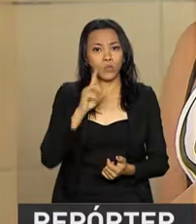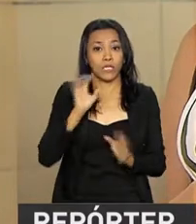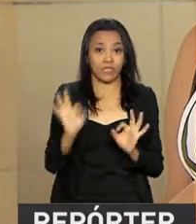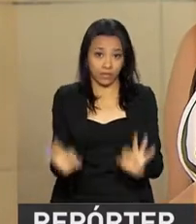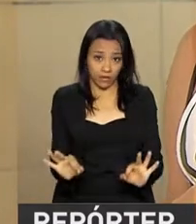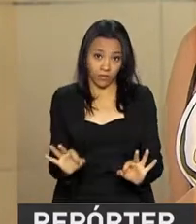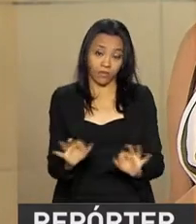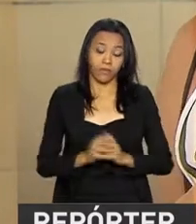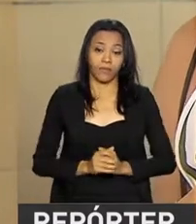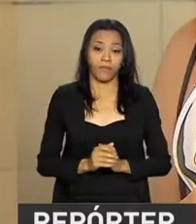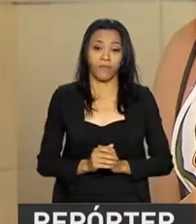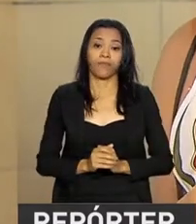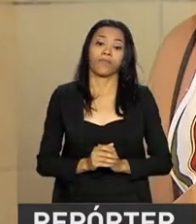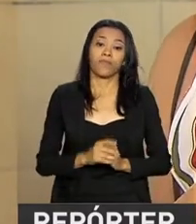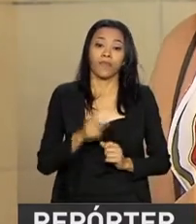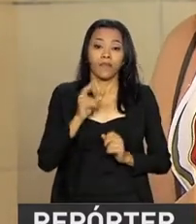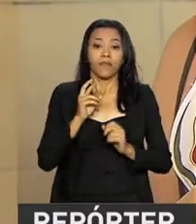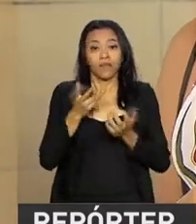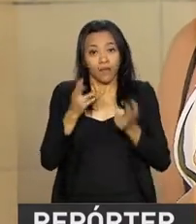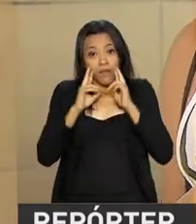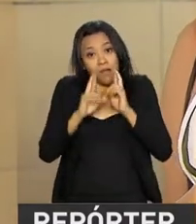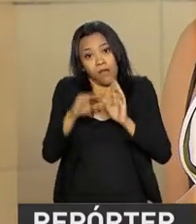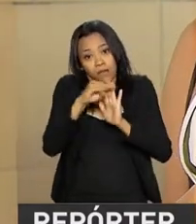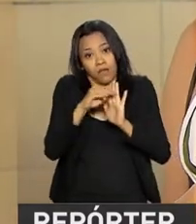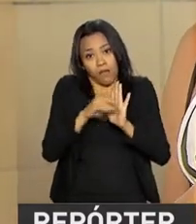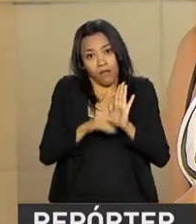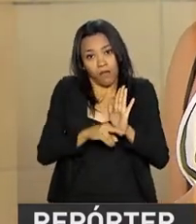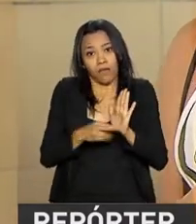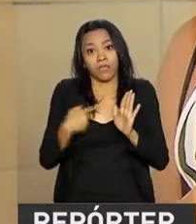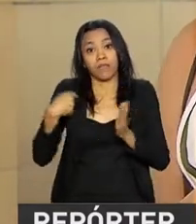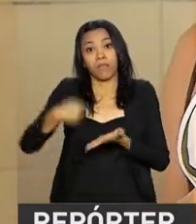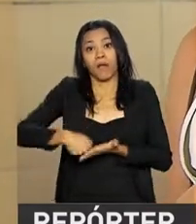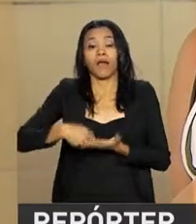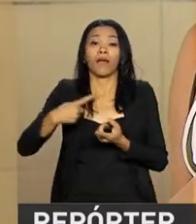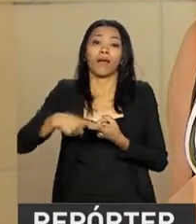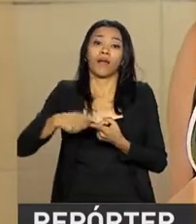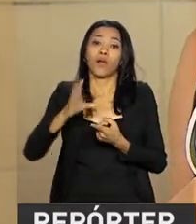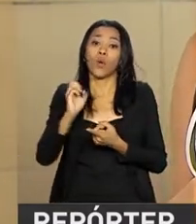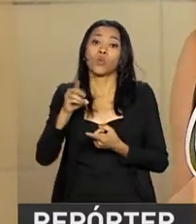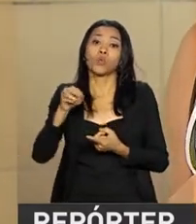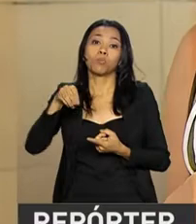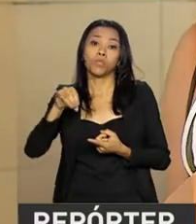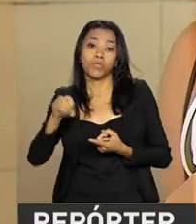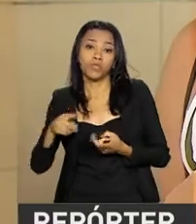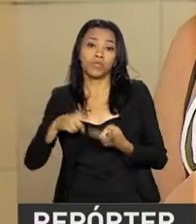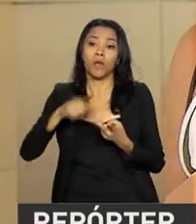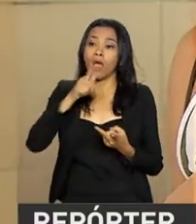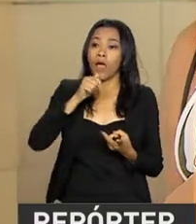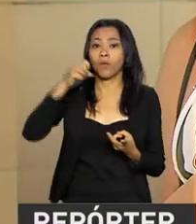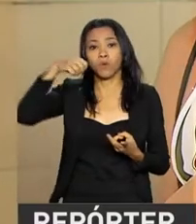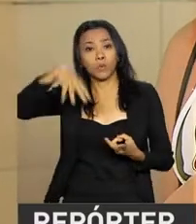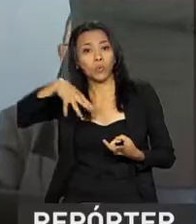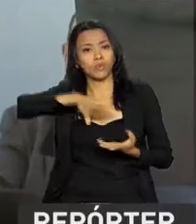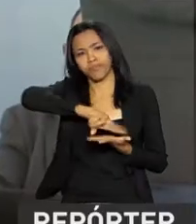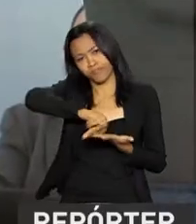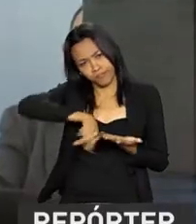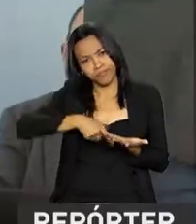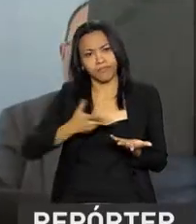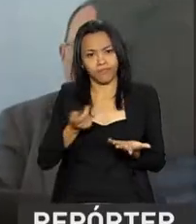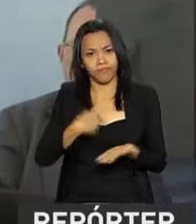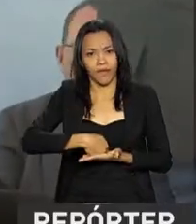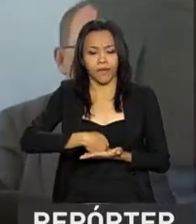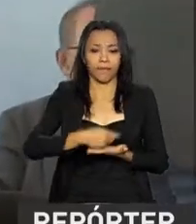cumprir nossas obrigações que é pagar um condomínio pagar água luz telefone se lembre sempre fizemos e